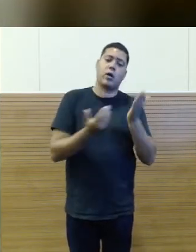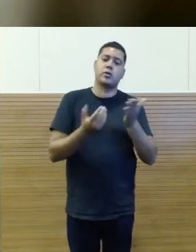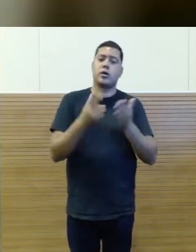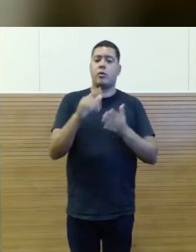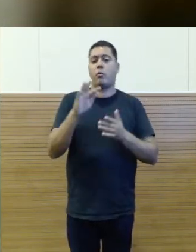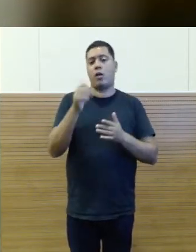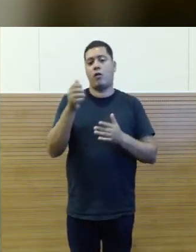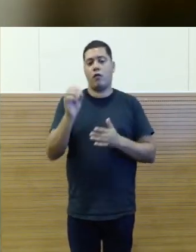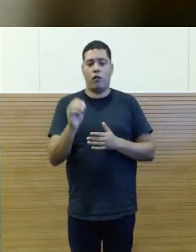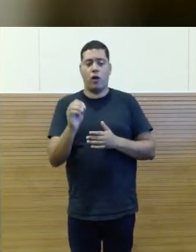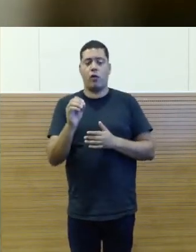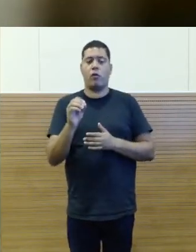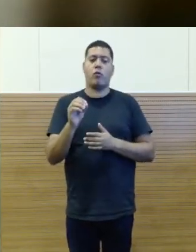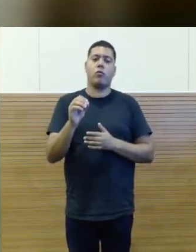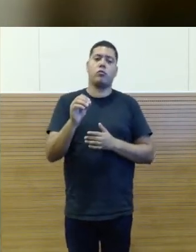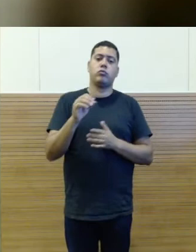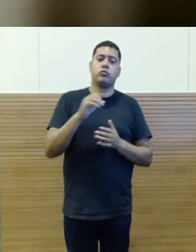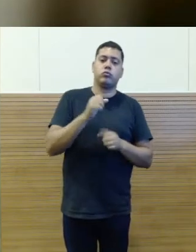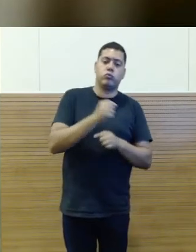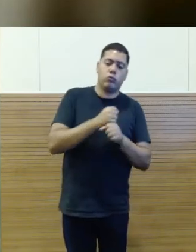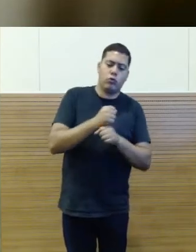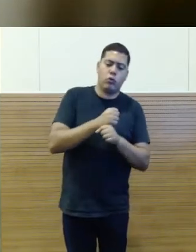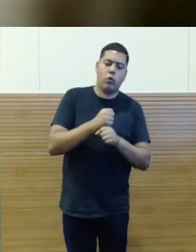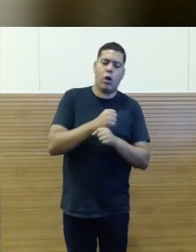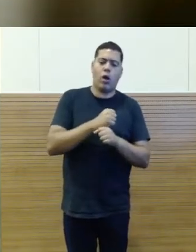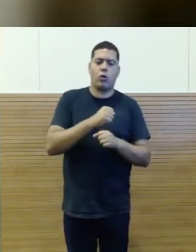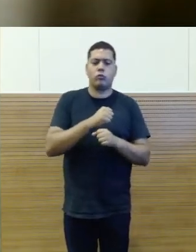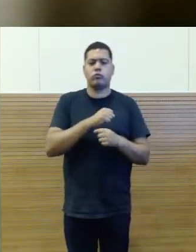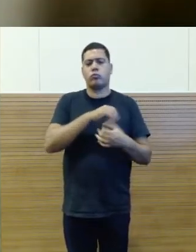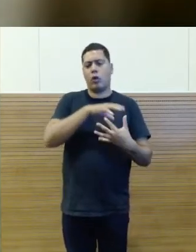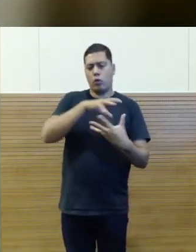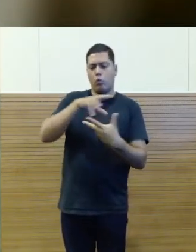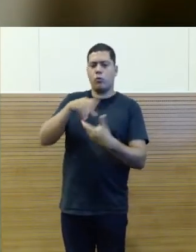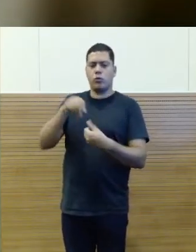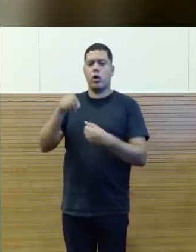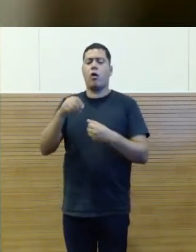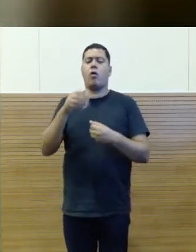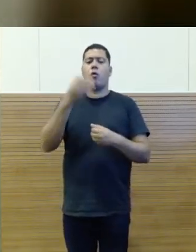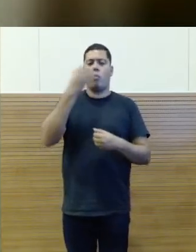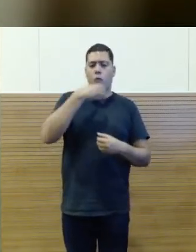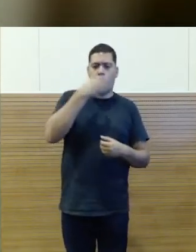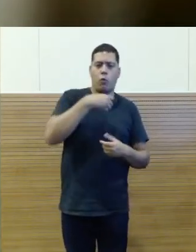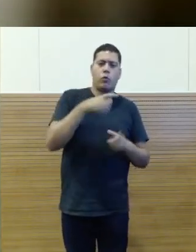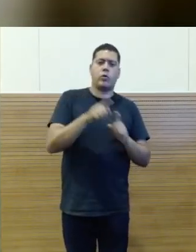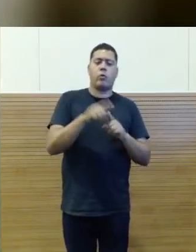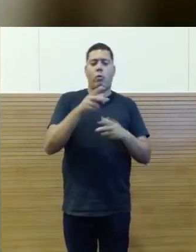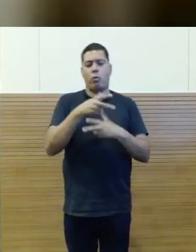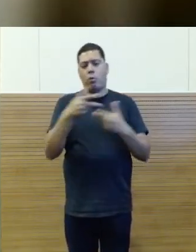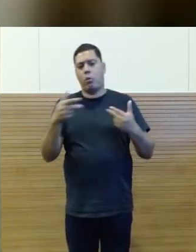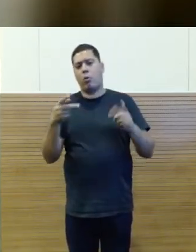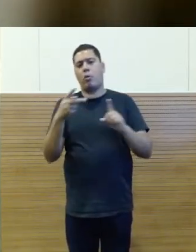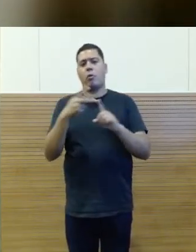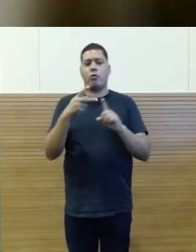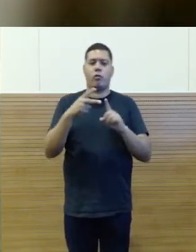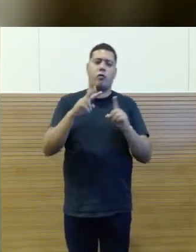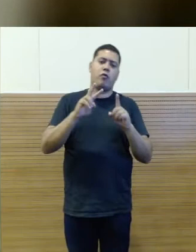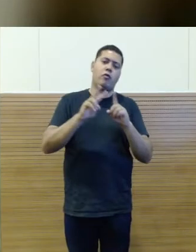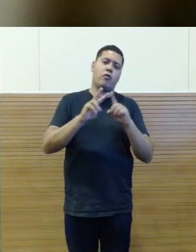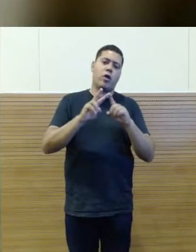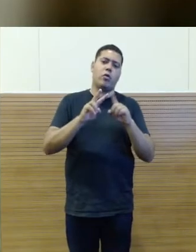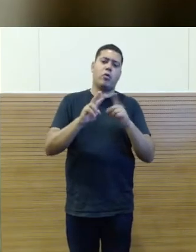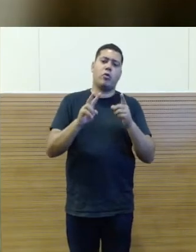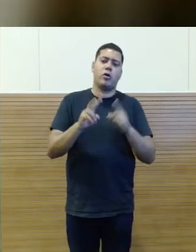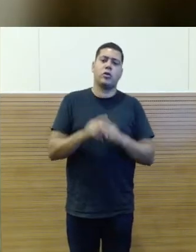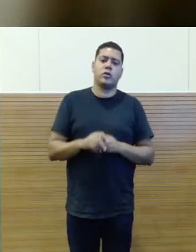FAO regional para o Ano Internacional de Frutas, Verduras e Legumes. E aí, para todos, né, incluindo o professor Carlos